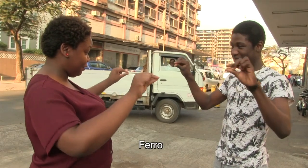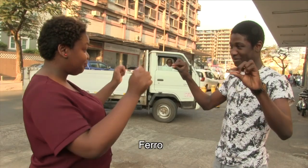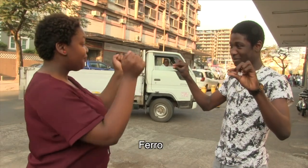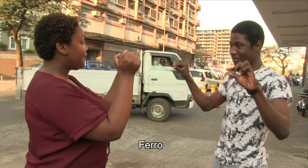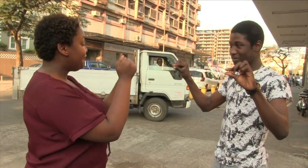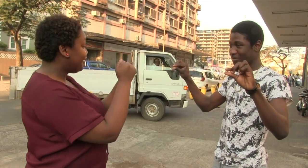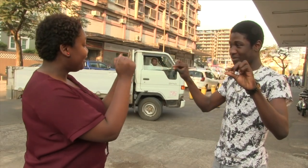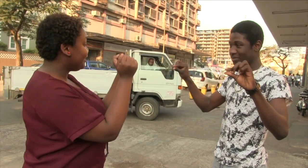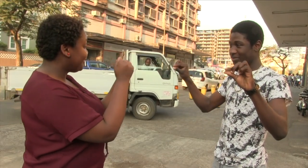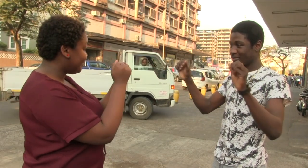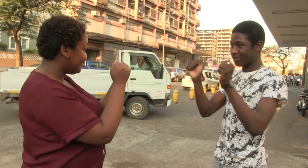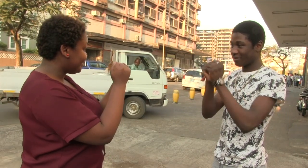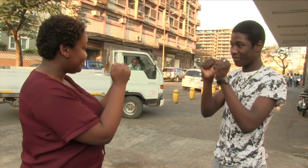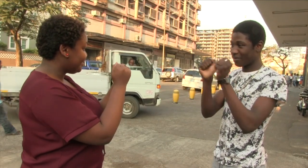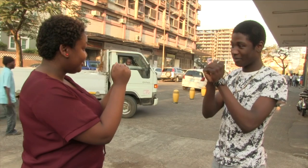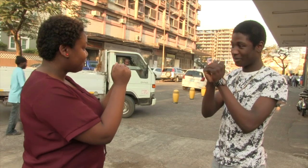Ferro.